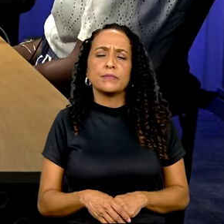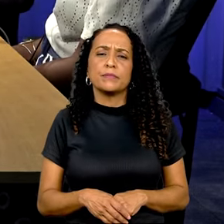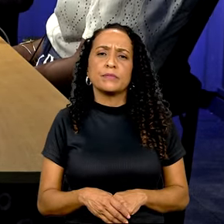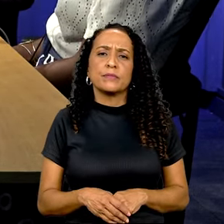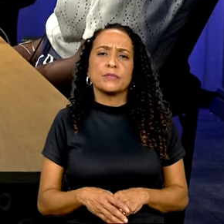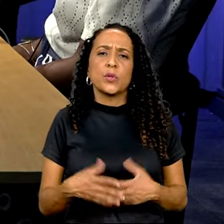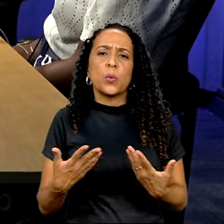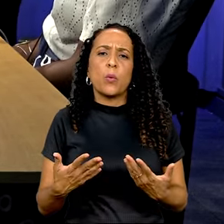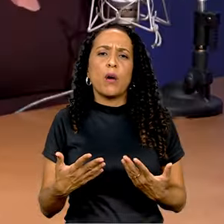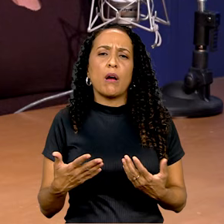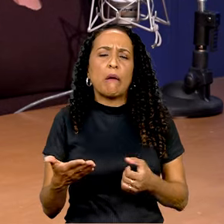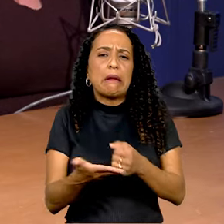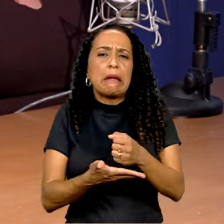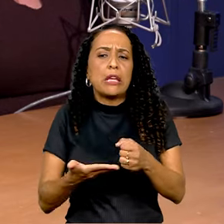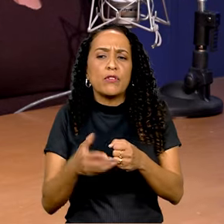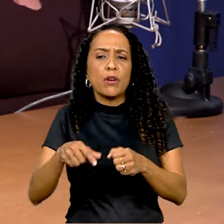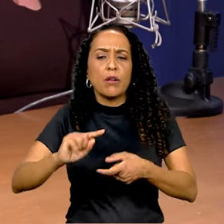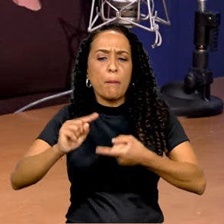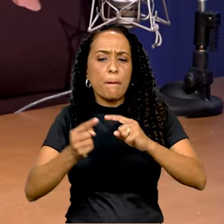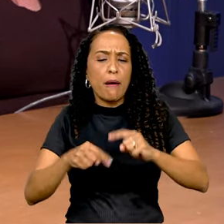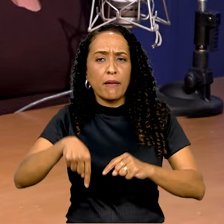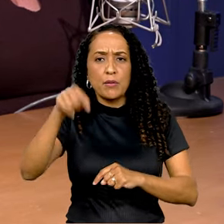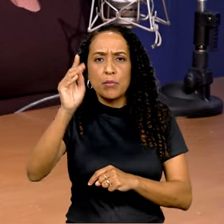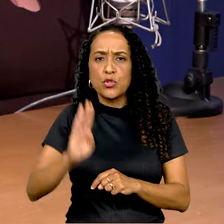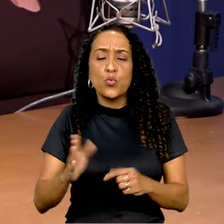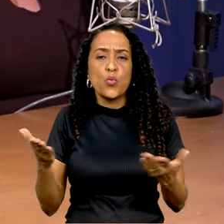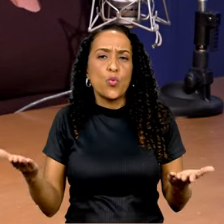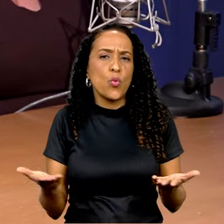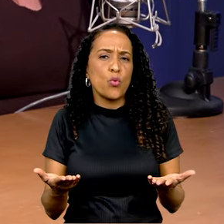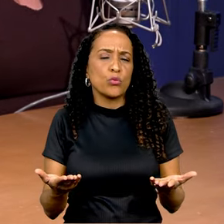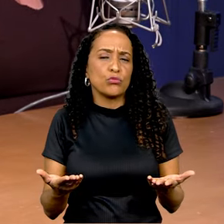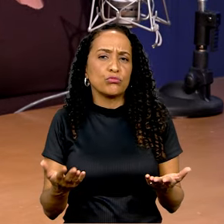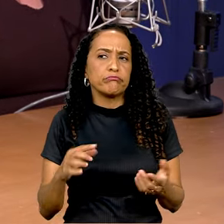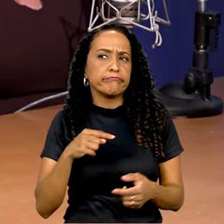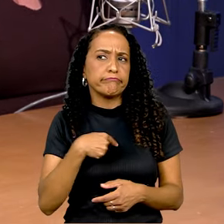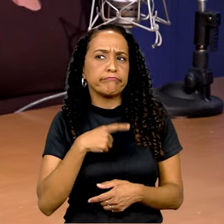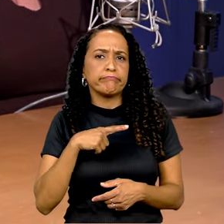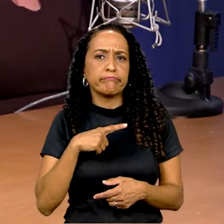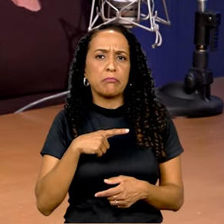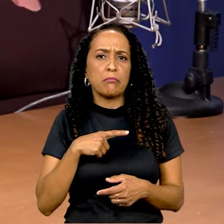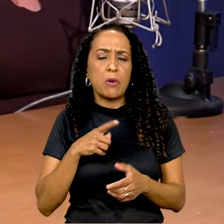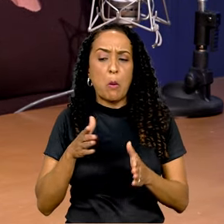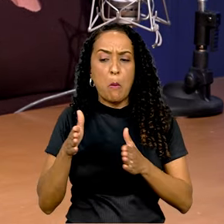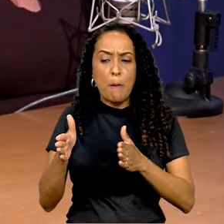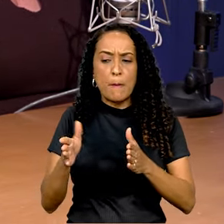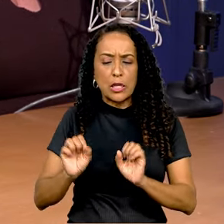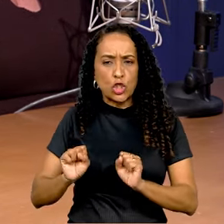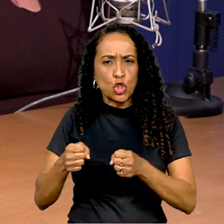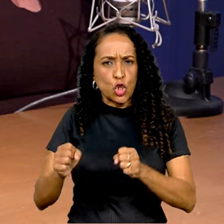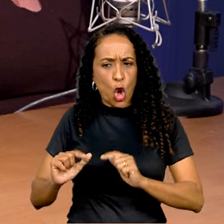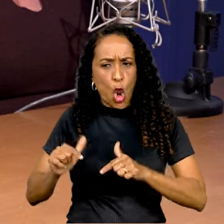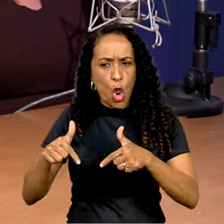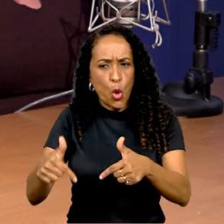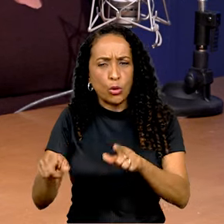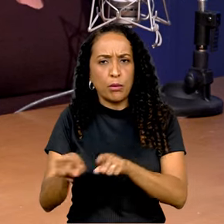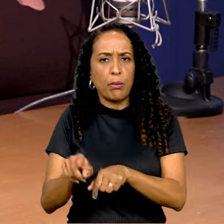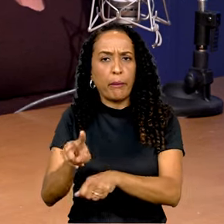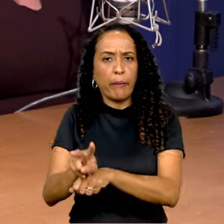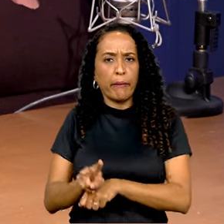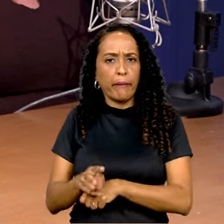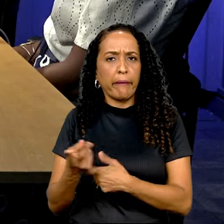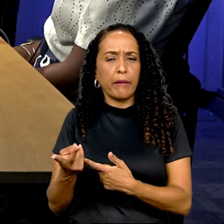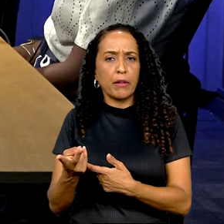qual a nível dessa discussão aqui no Brasil hoje a gente tem uma parte aí de batalha também por